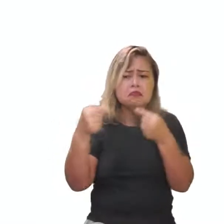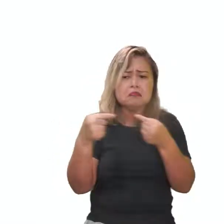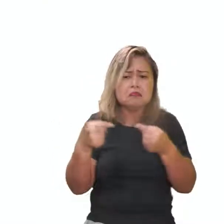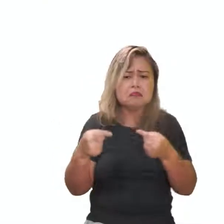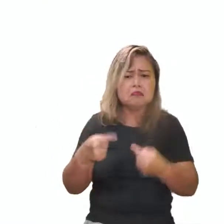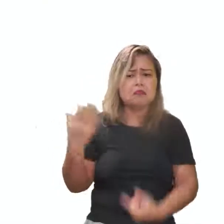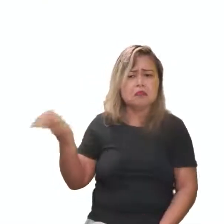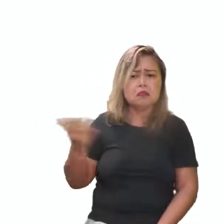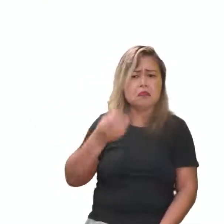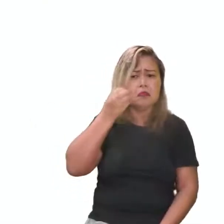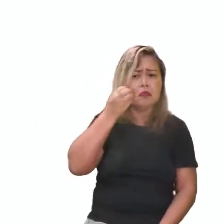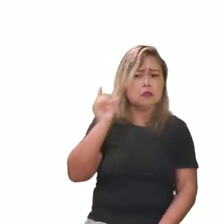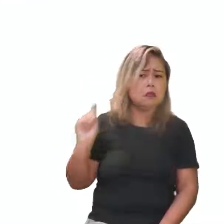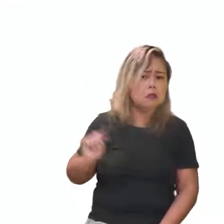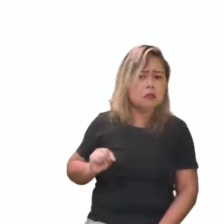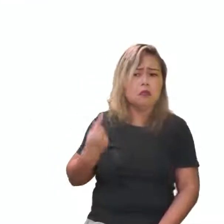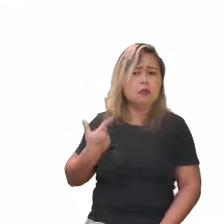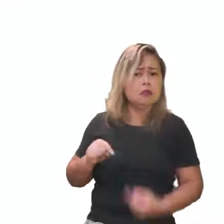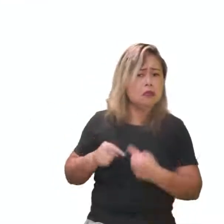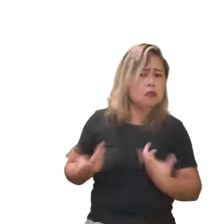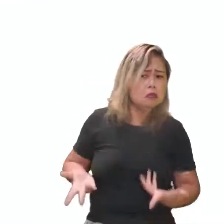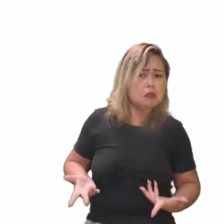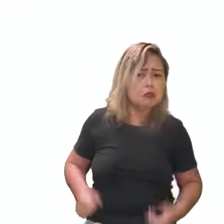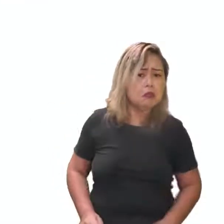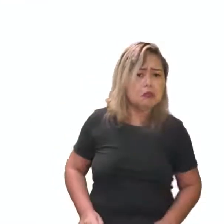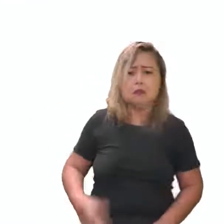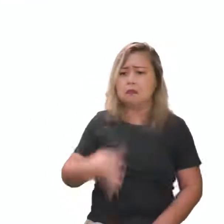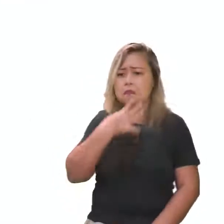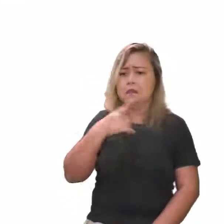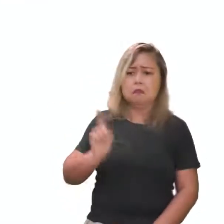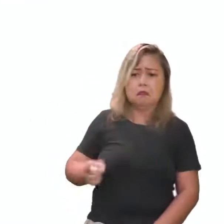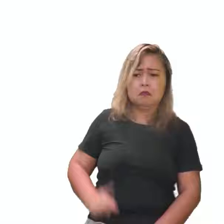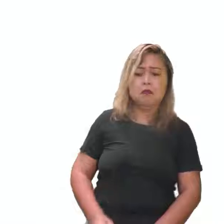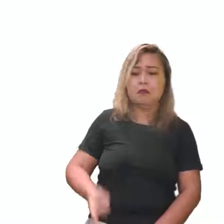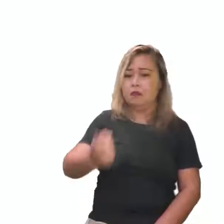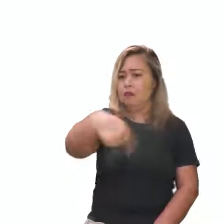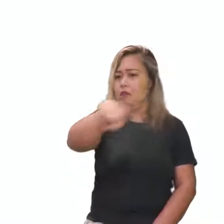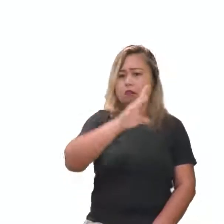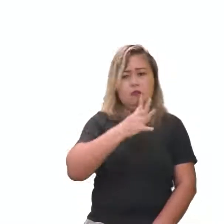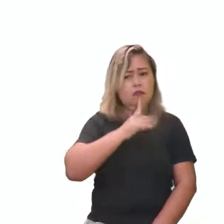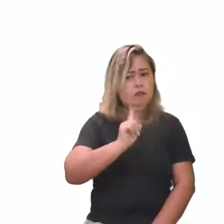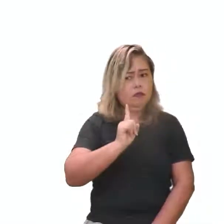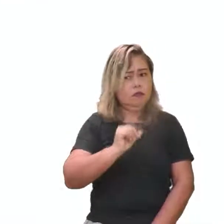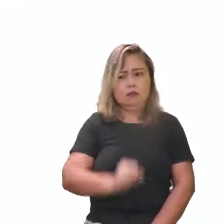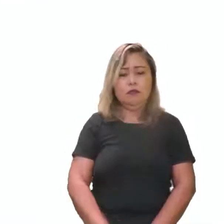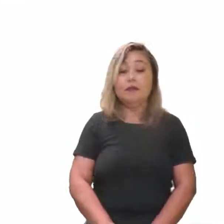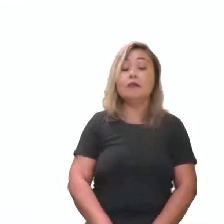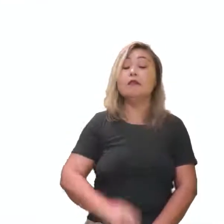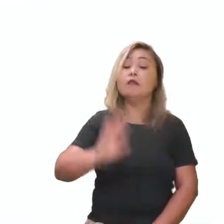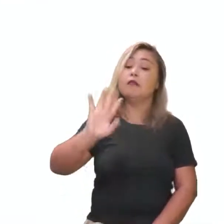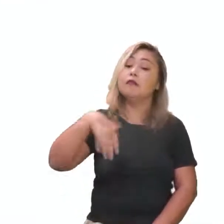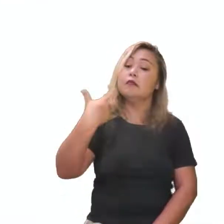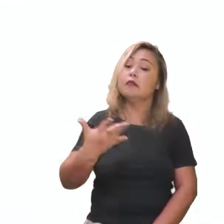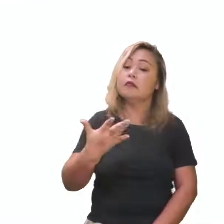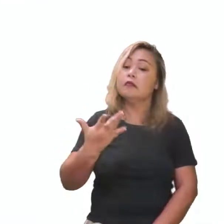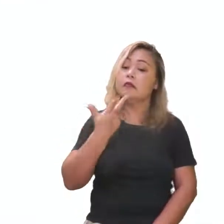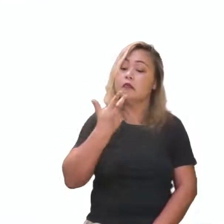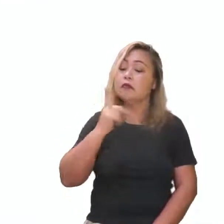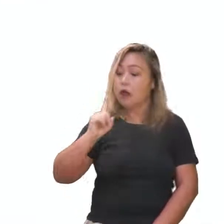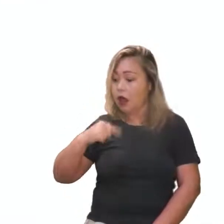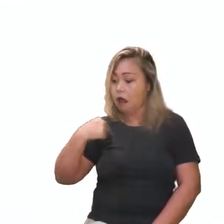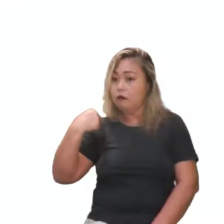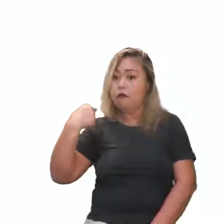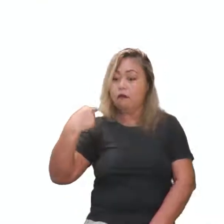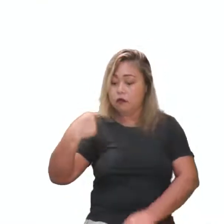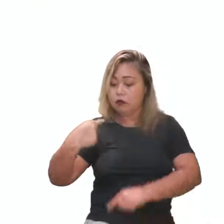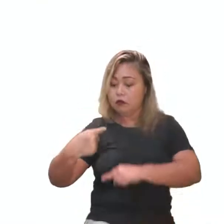esses telefones aí, né? Tem uns que eu nem conheço, realmente vocês nem conhecem. Quando a gente está falando de